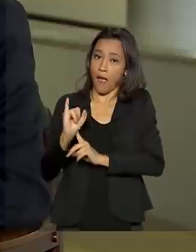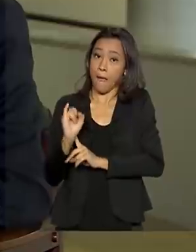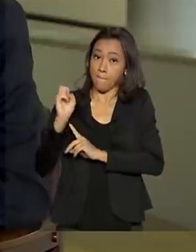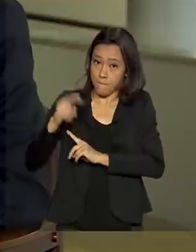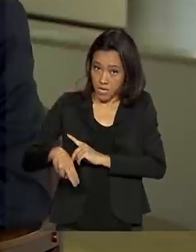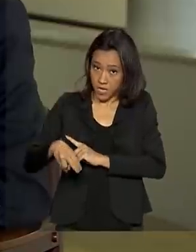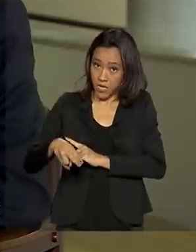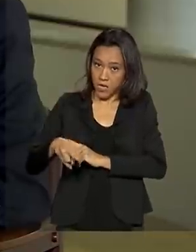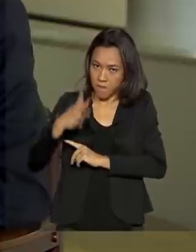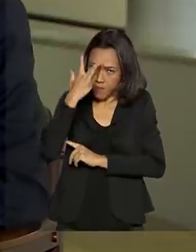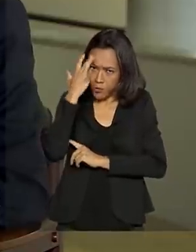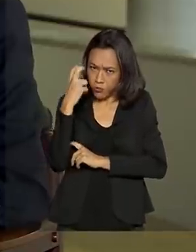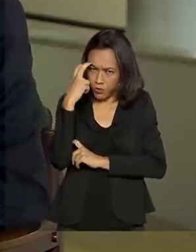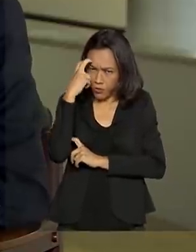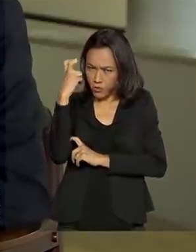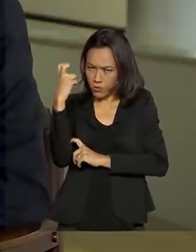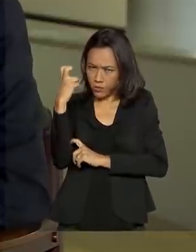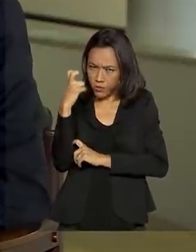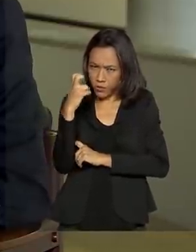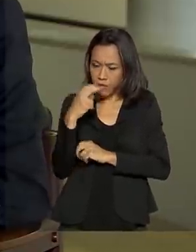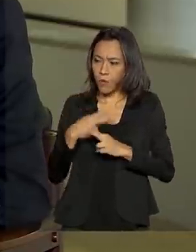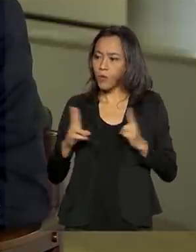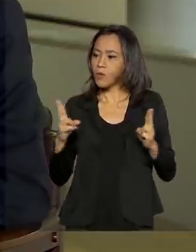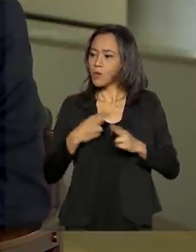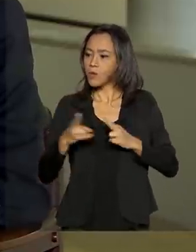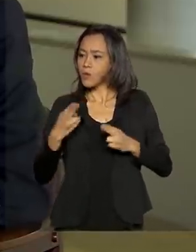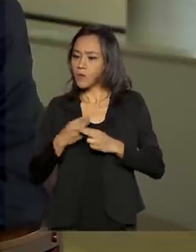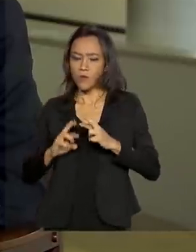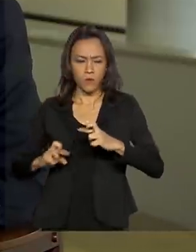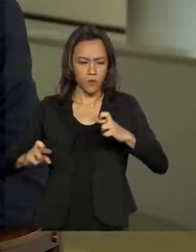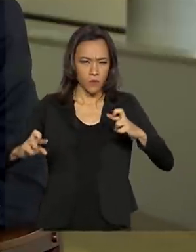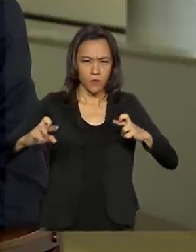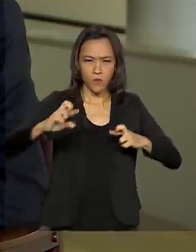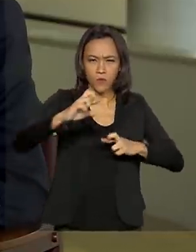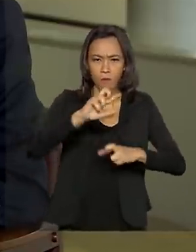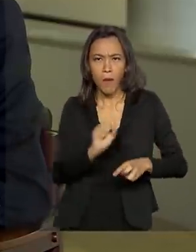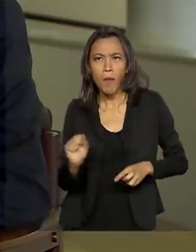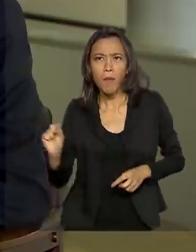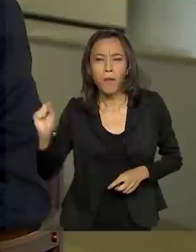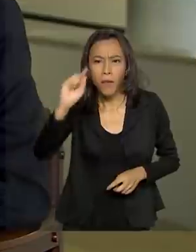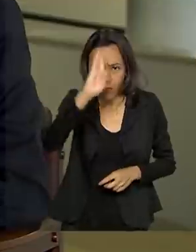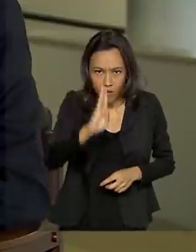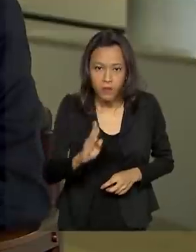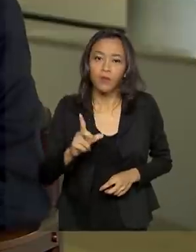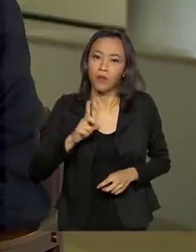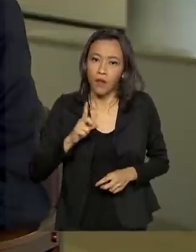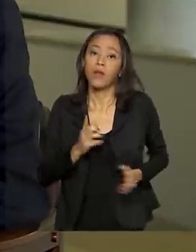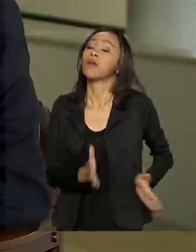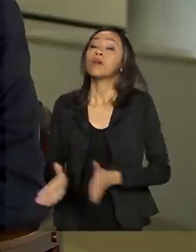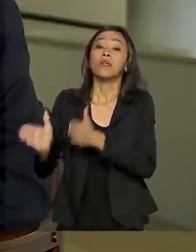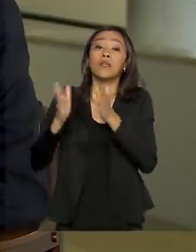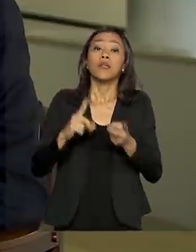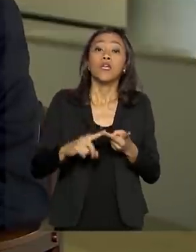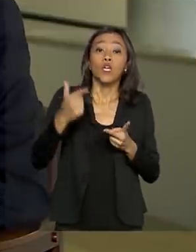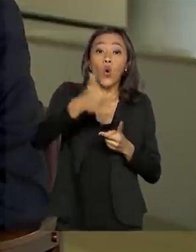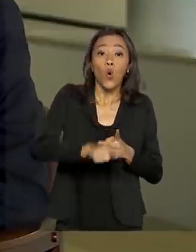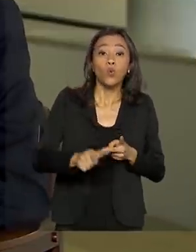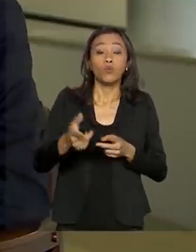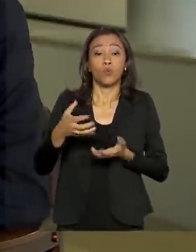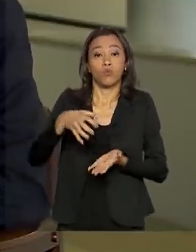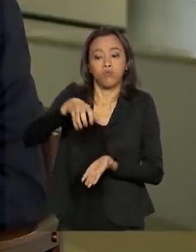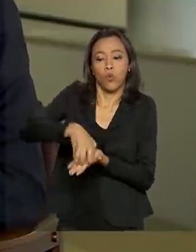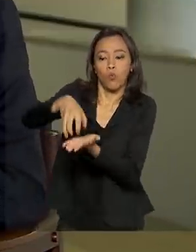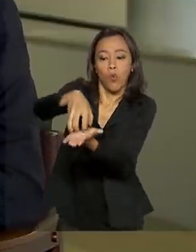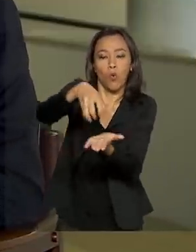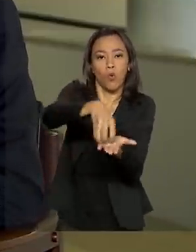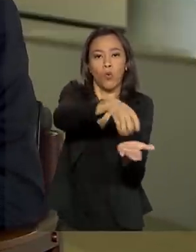Brasil inteiro, e trabalhamos junto com outros órgãos, que são órgãos de inteligência, também com participação nacional.